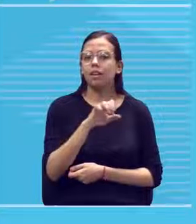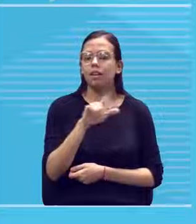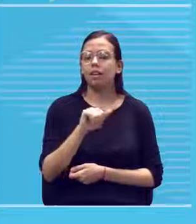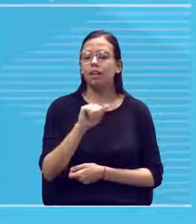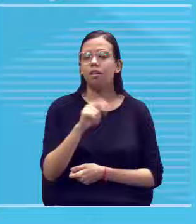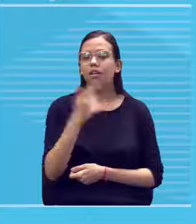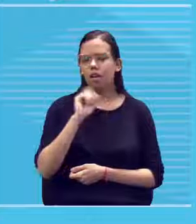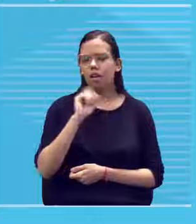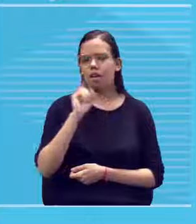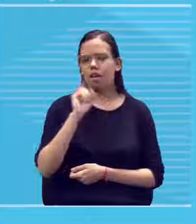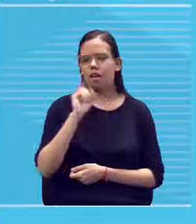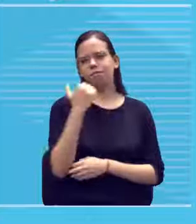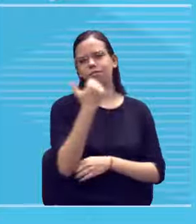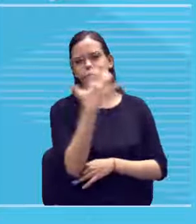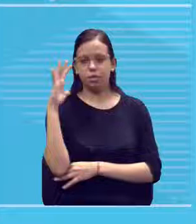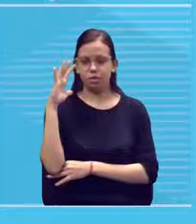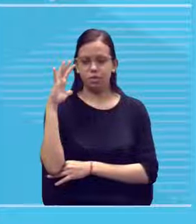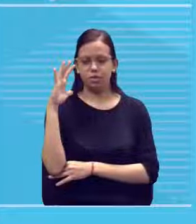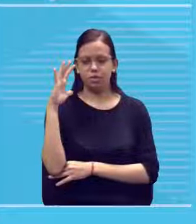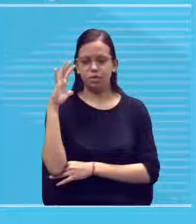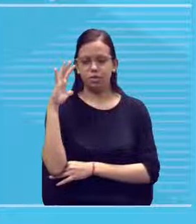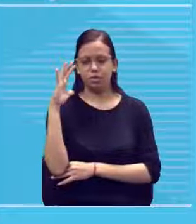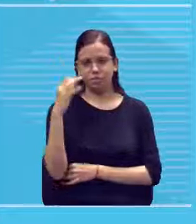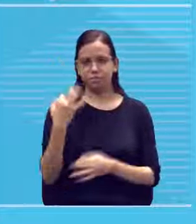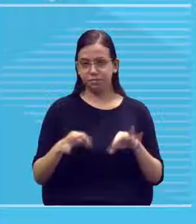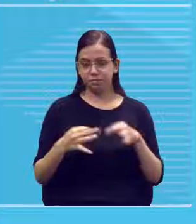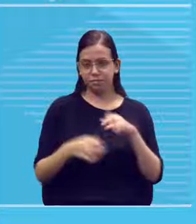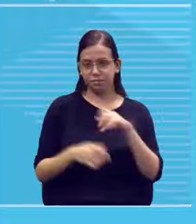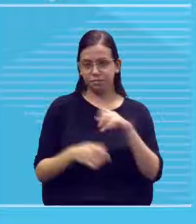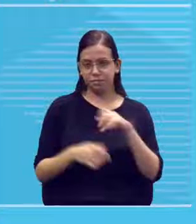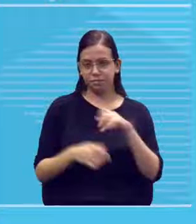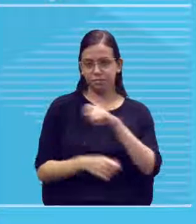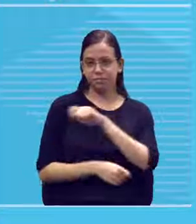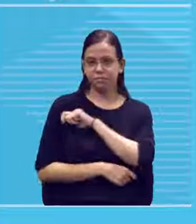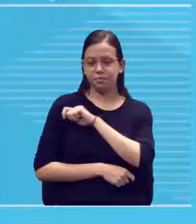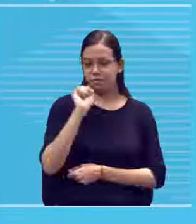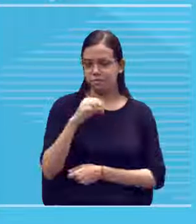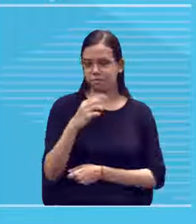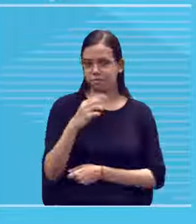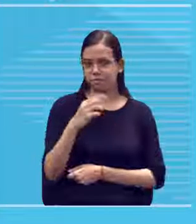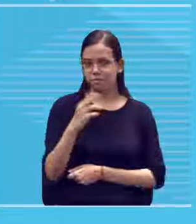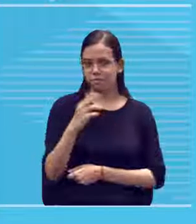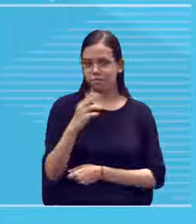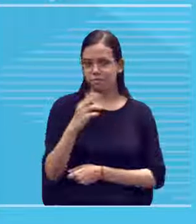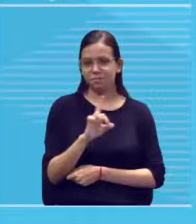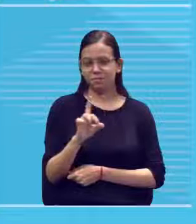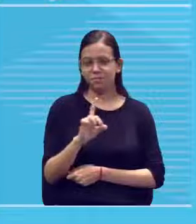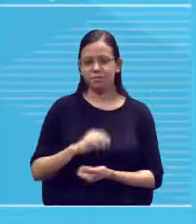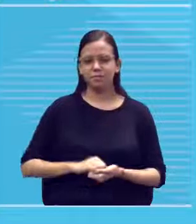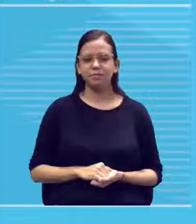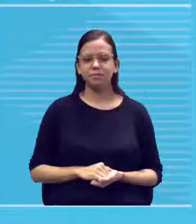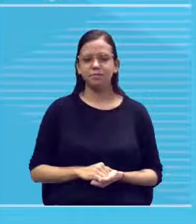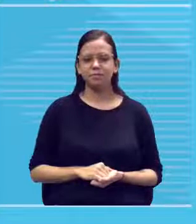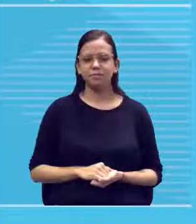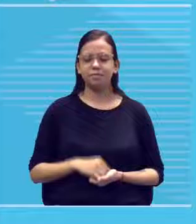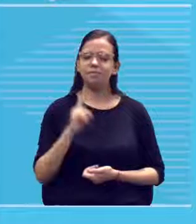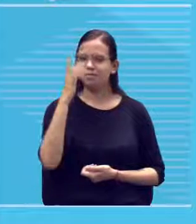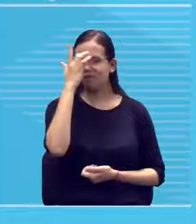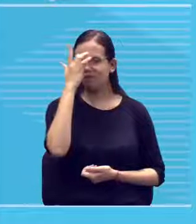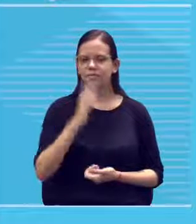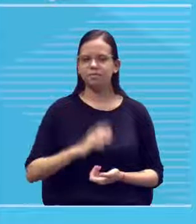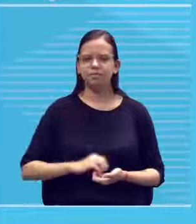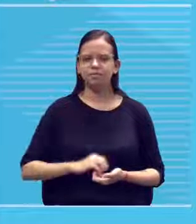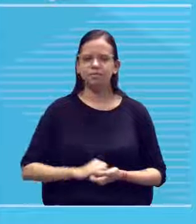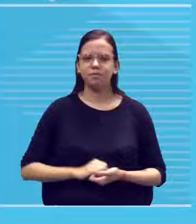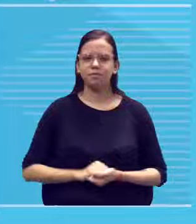floresta não toma foi passa não foi em é fácil